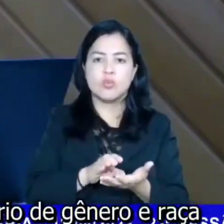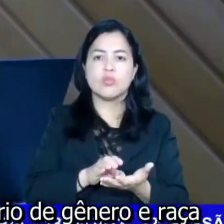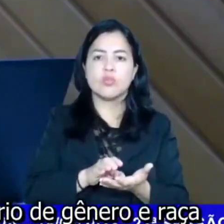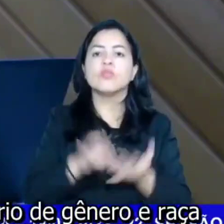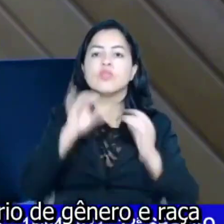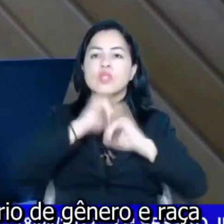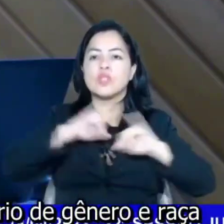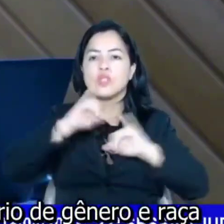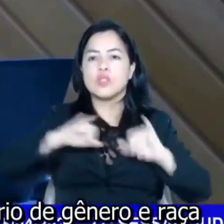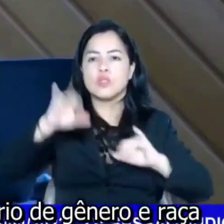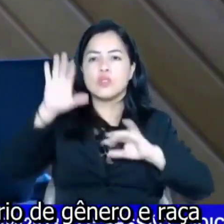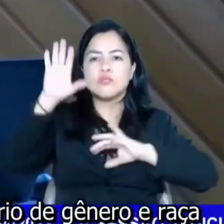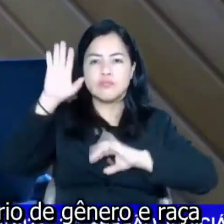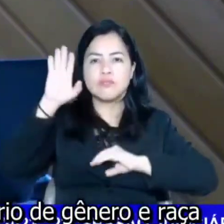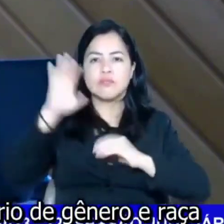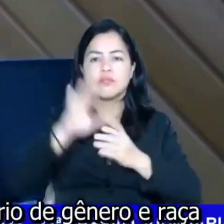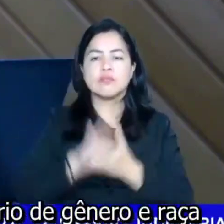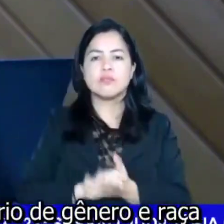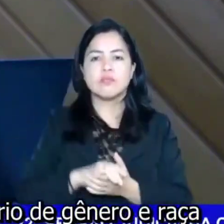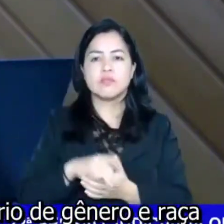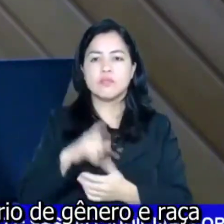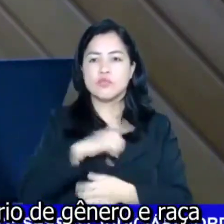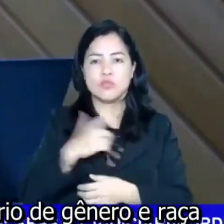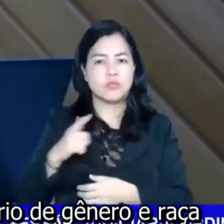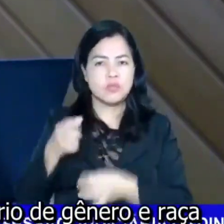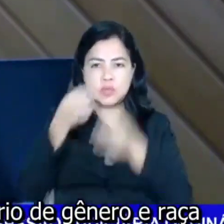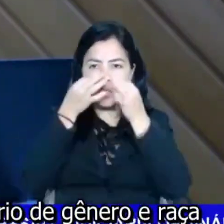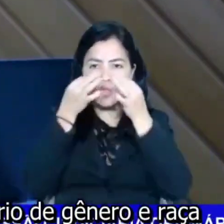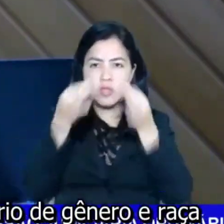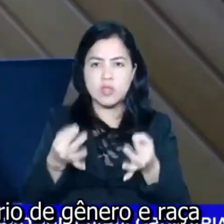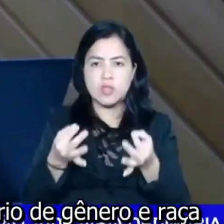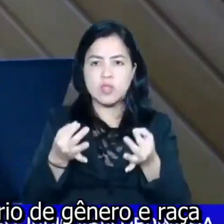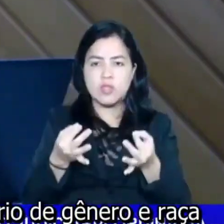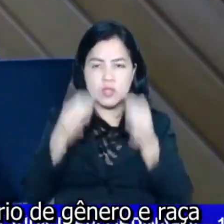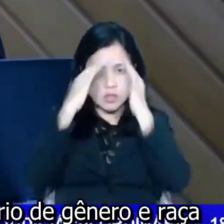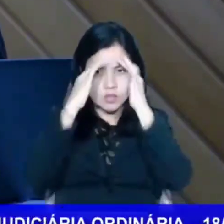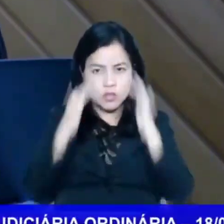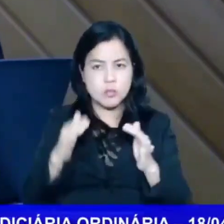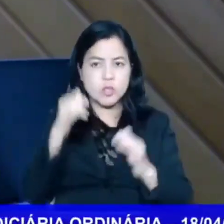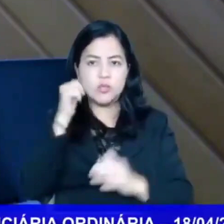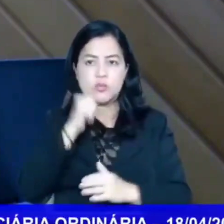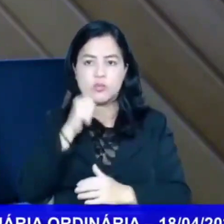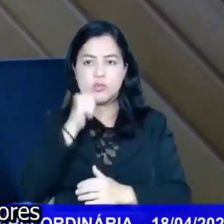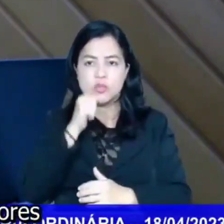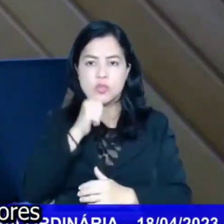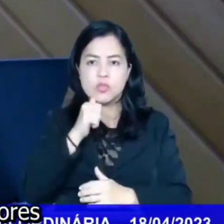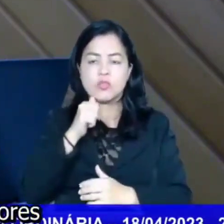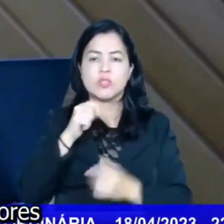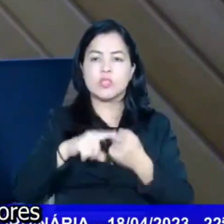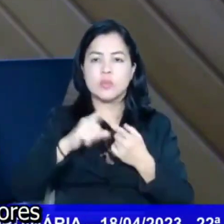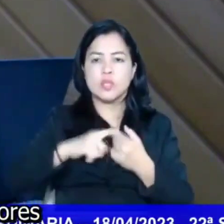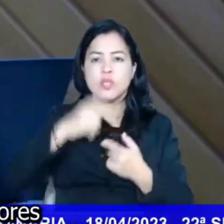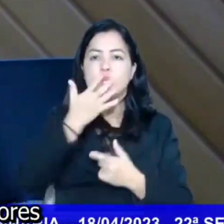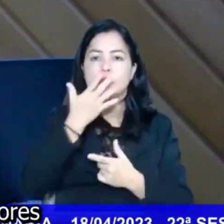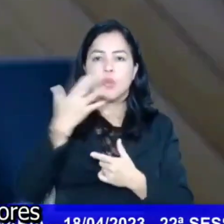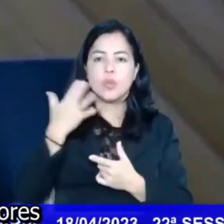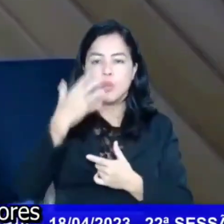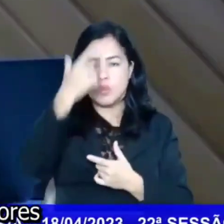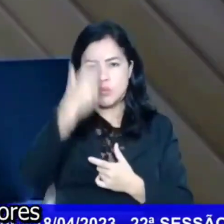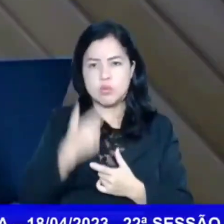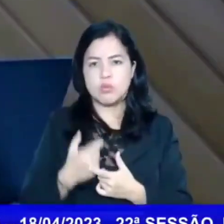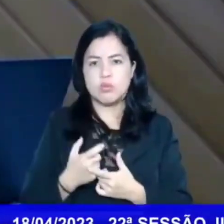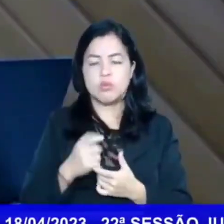FEF, sem a observância do critério de gênero e raça. Eu gostaria de chamar a atenção